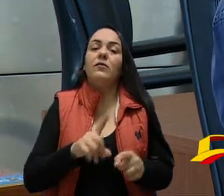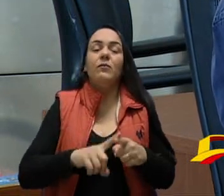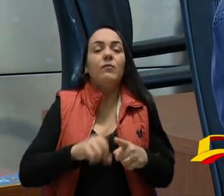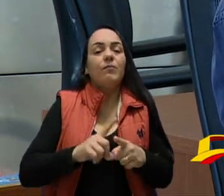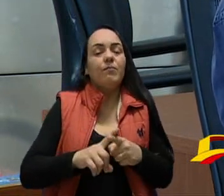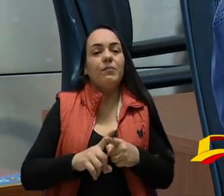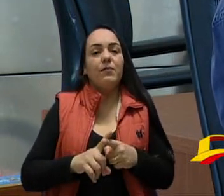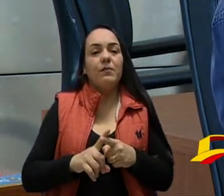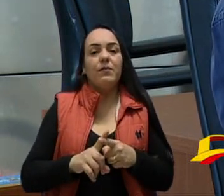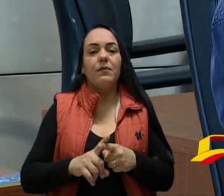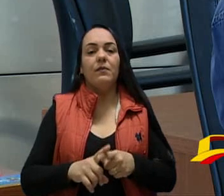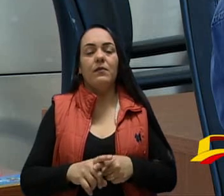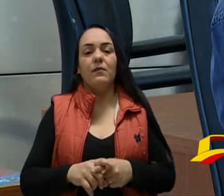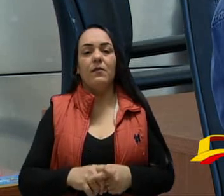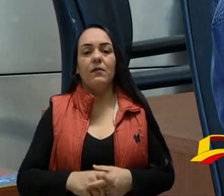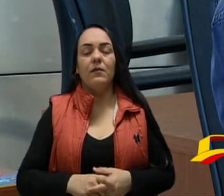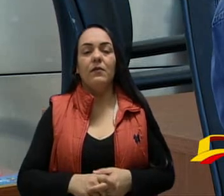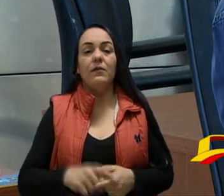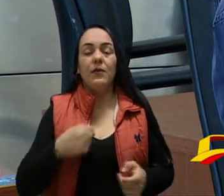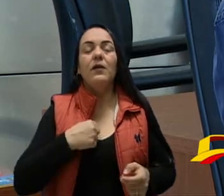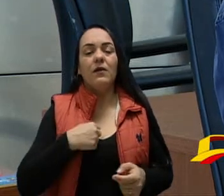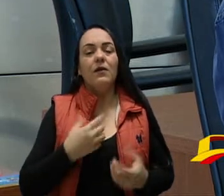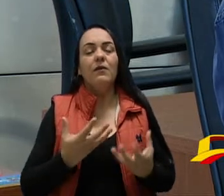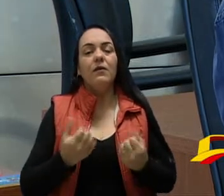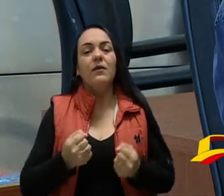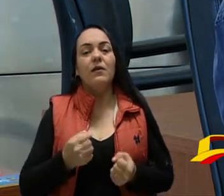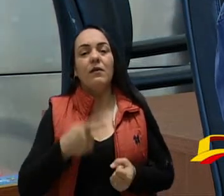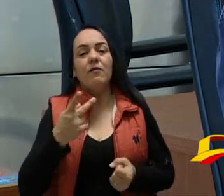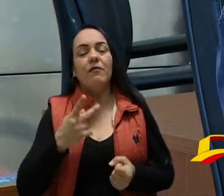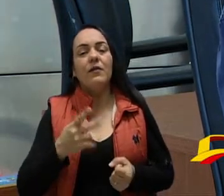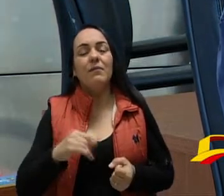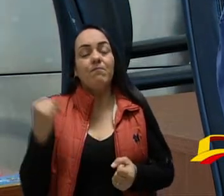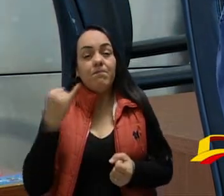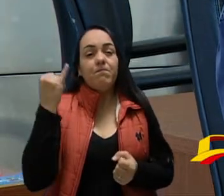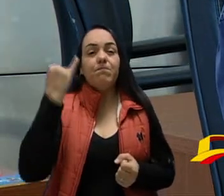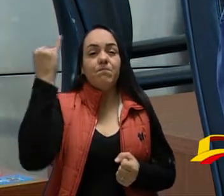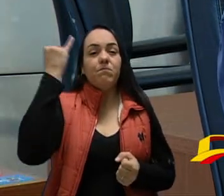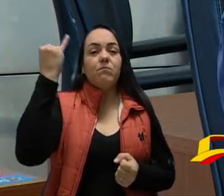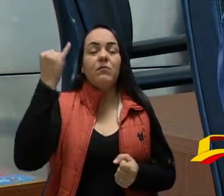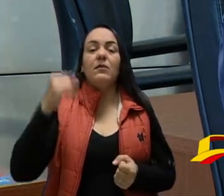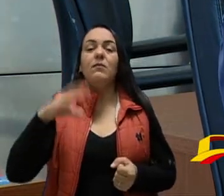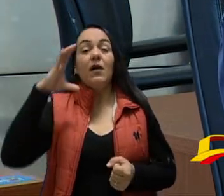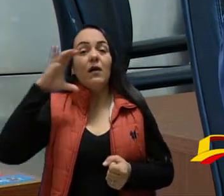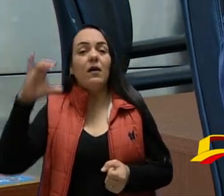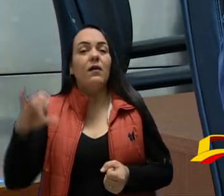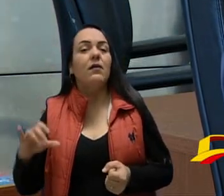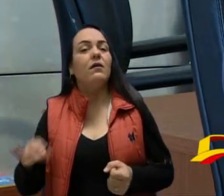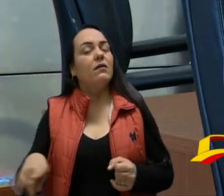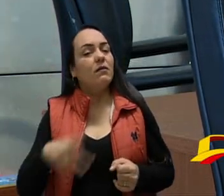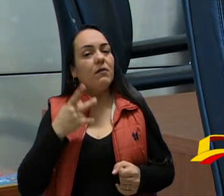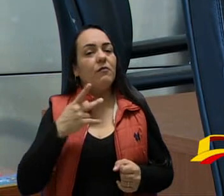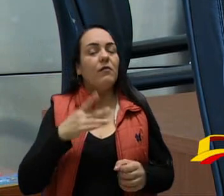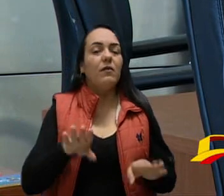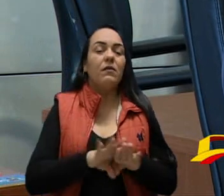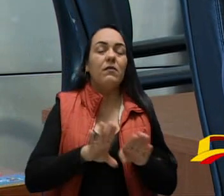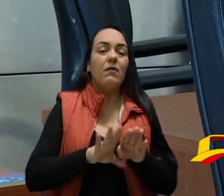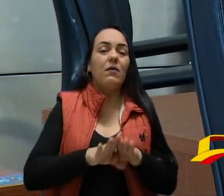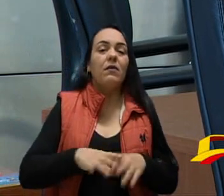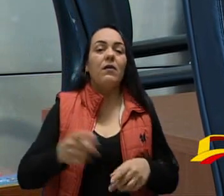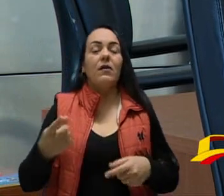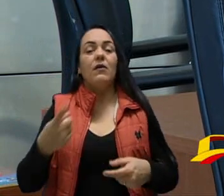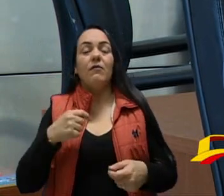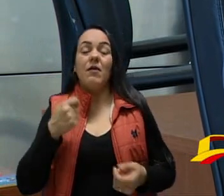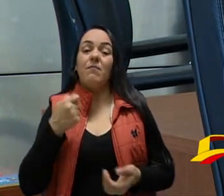porque eu queria pontuar isso mais uma vez porque eu acho que é importante é meu vi ela falando e eu também recebi isso daí